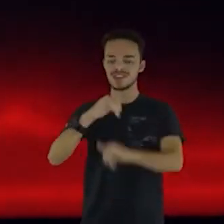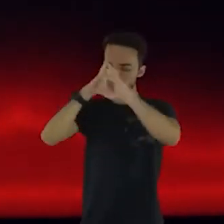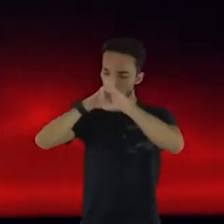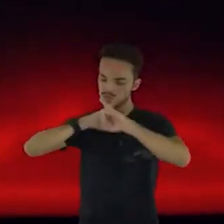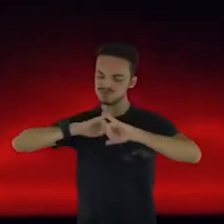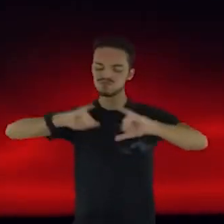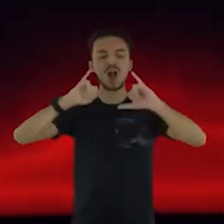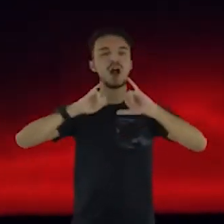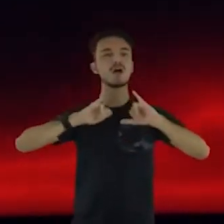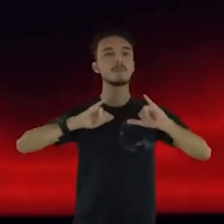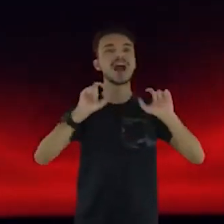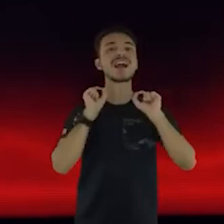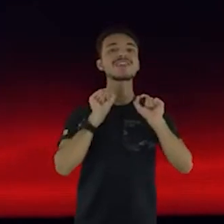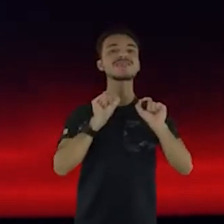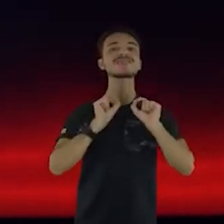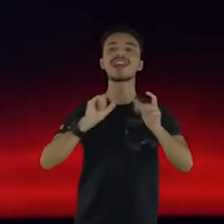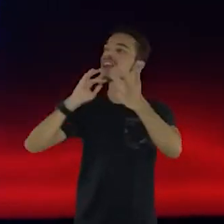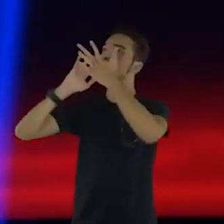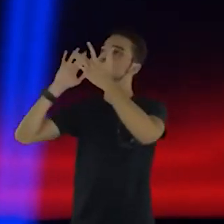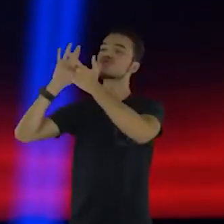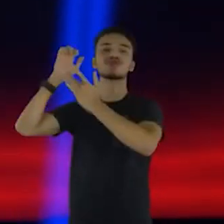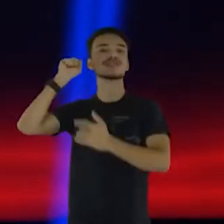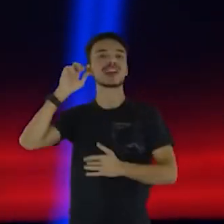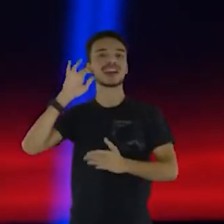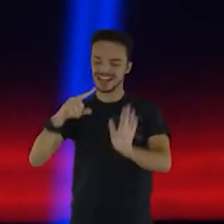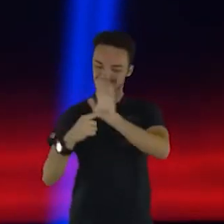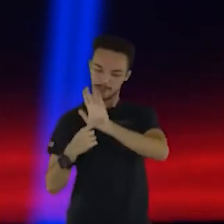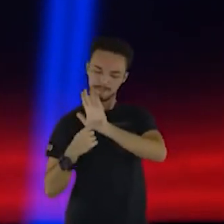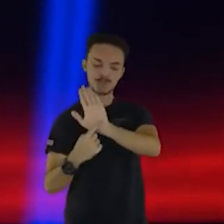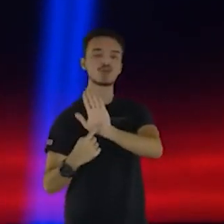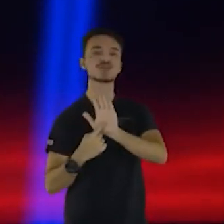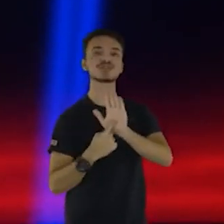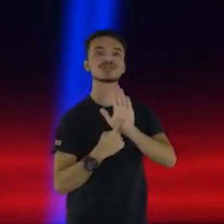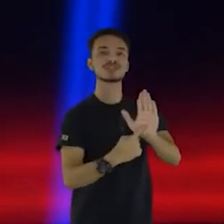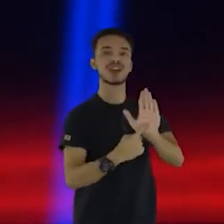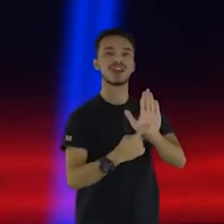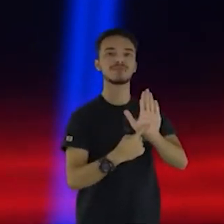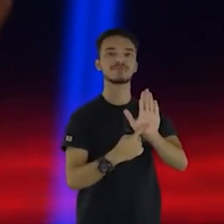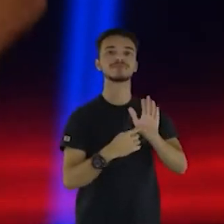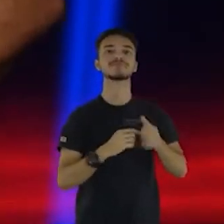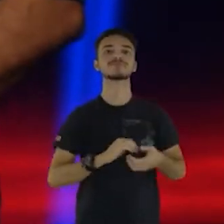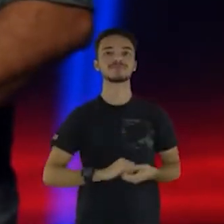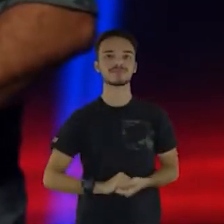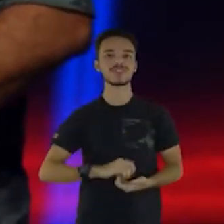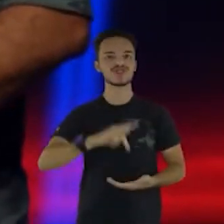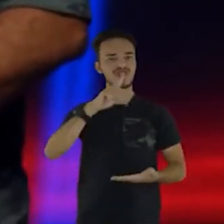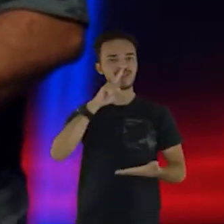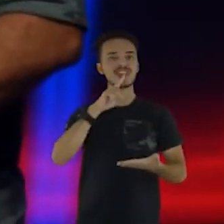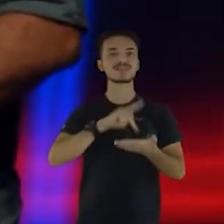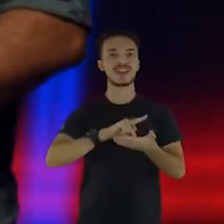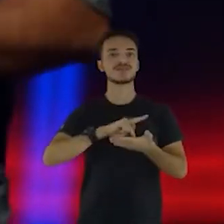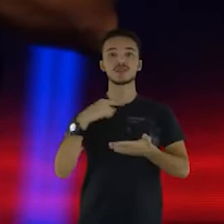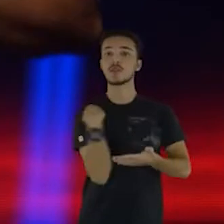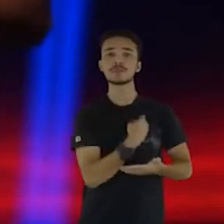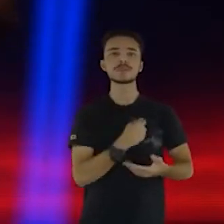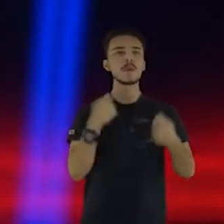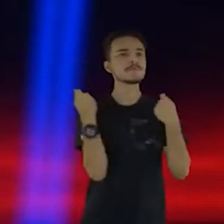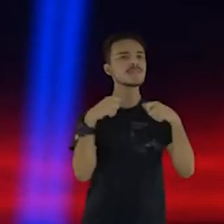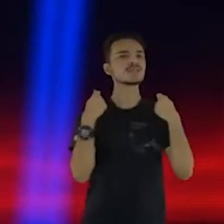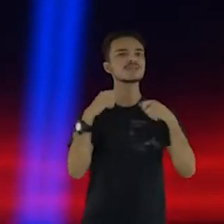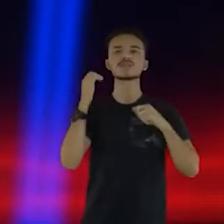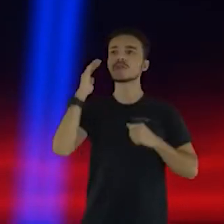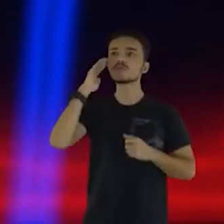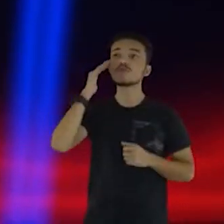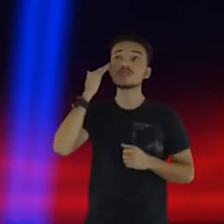graça e não apenas ficar interessado na graça de Jesus. Nós precisamos entender, nós